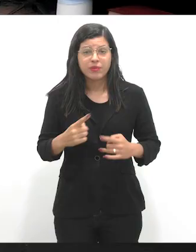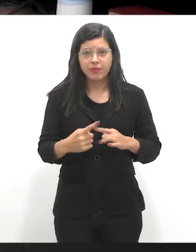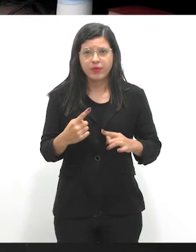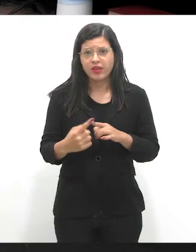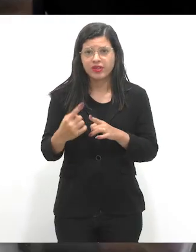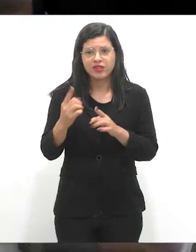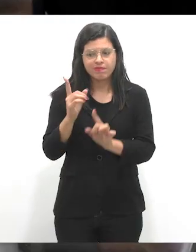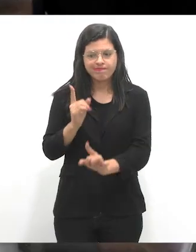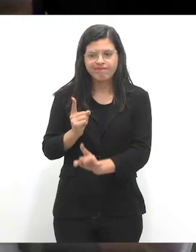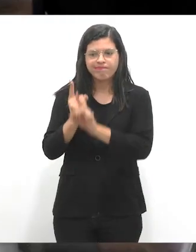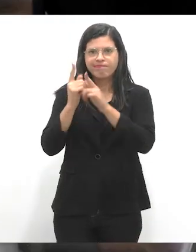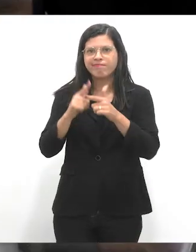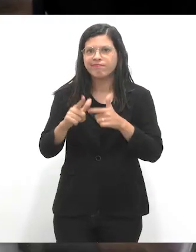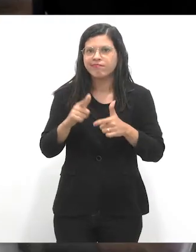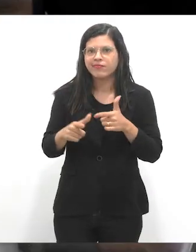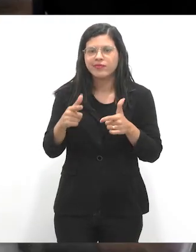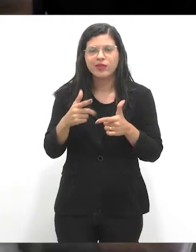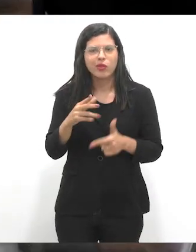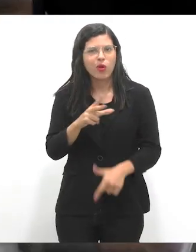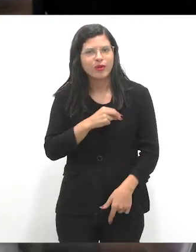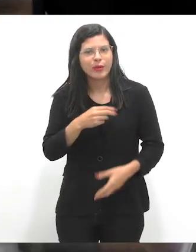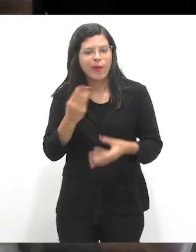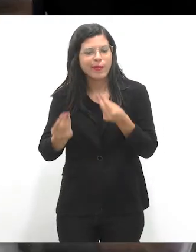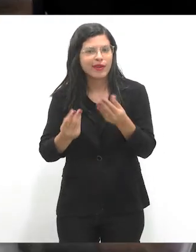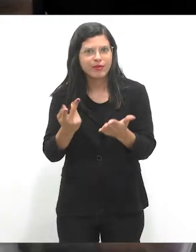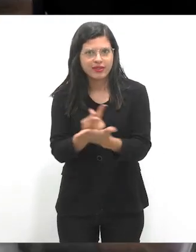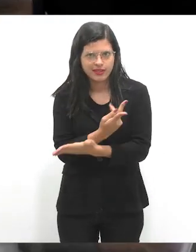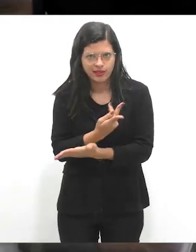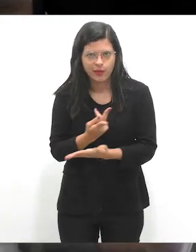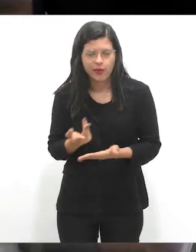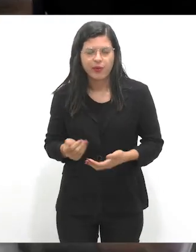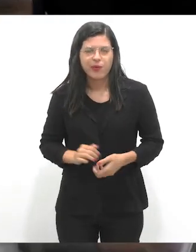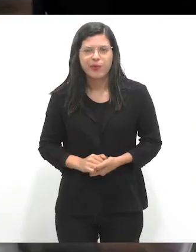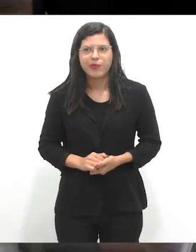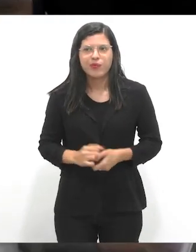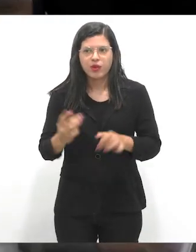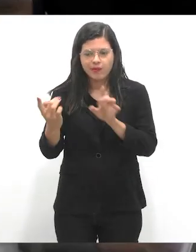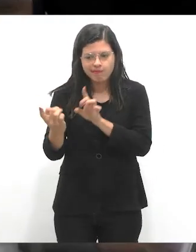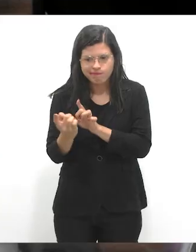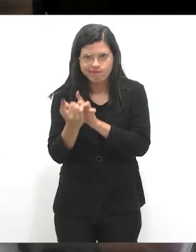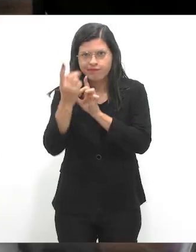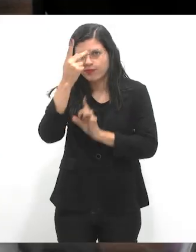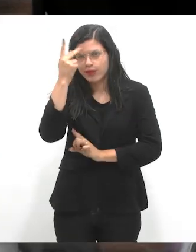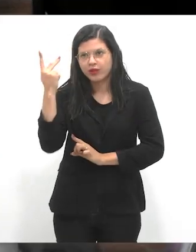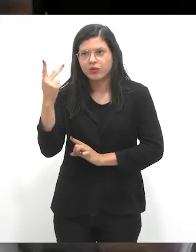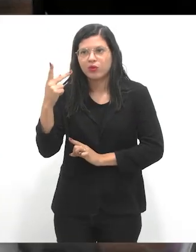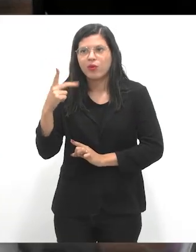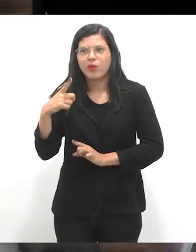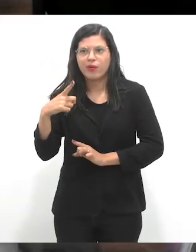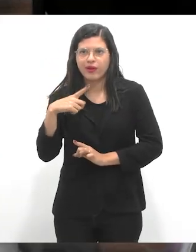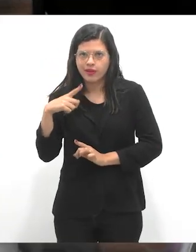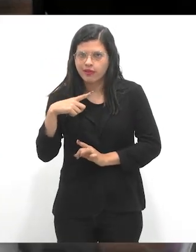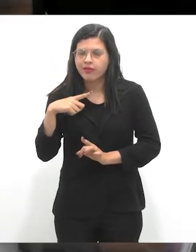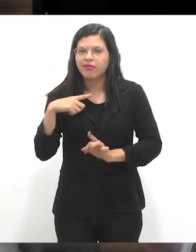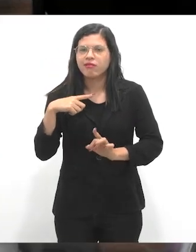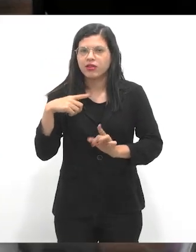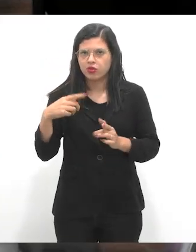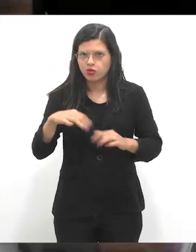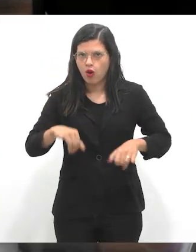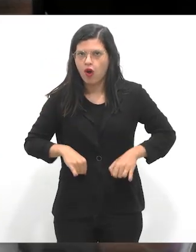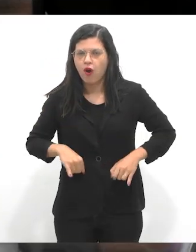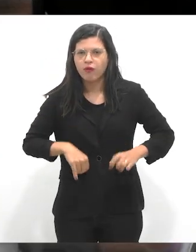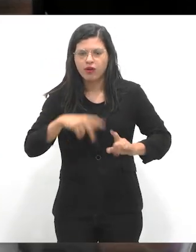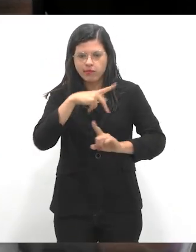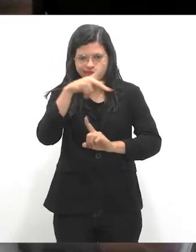lida com casos, às vezes, que a gente fala, meu Deus, como isso aconteceu? E a gente vê muita gente que vem com um relato de